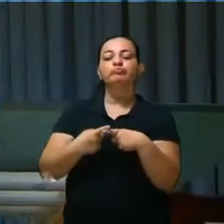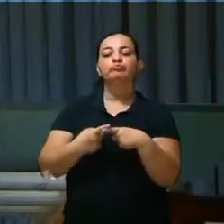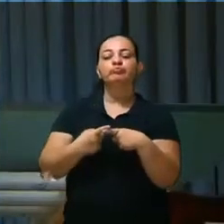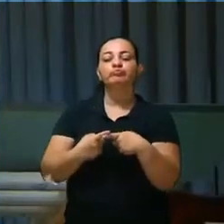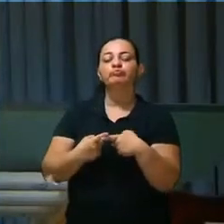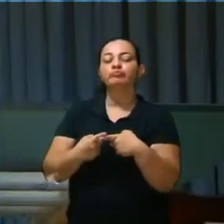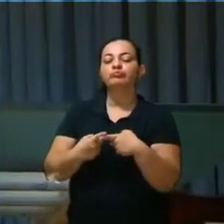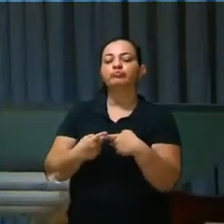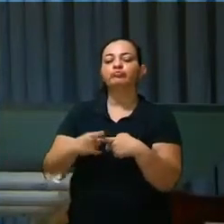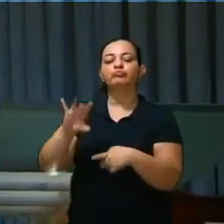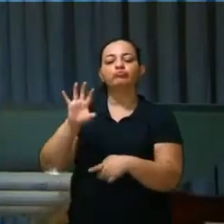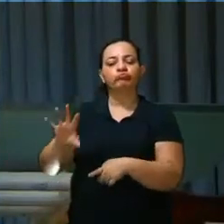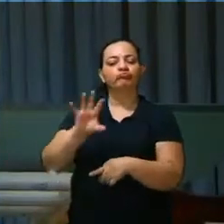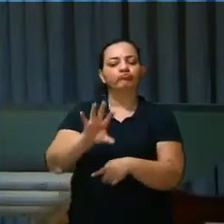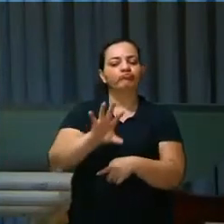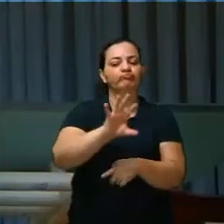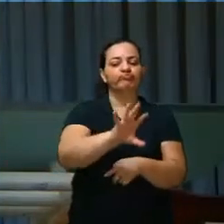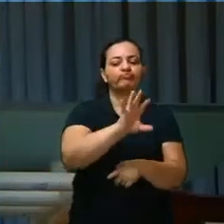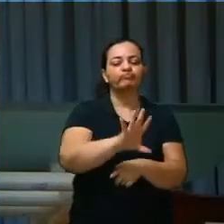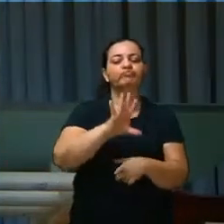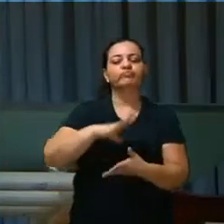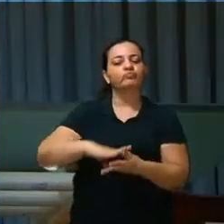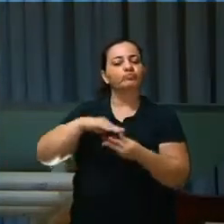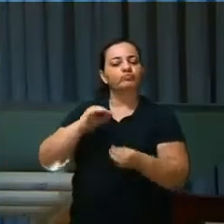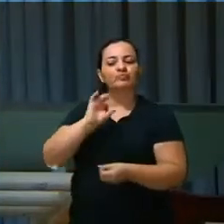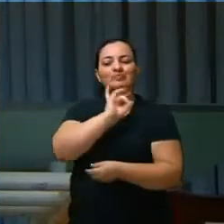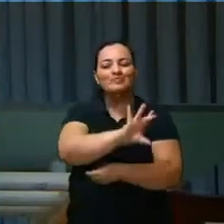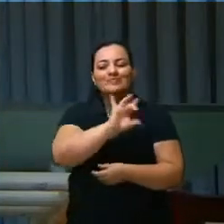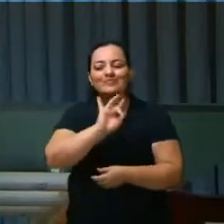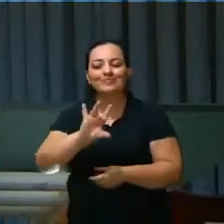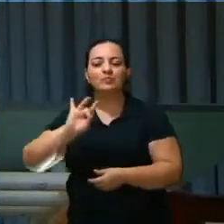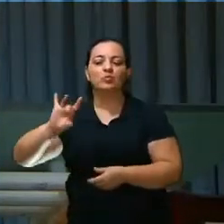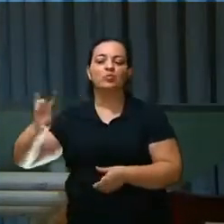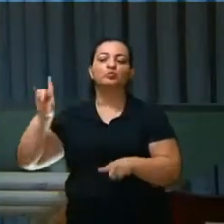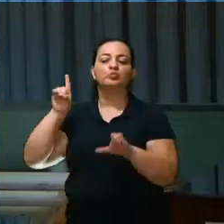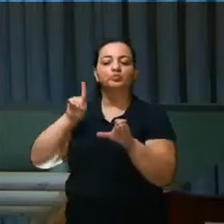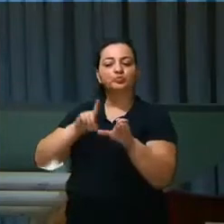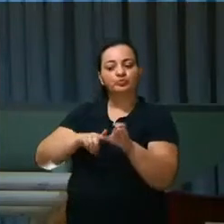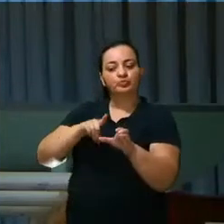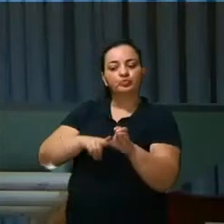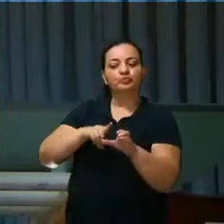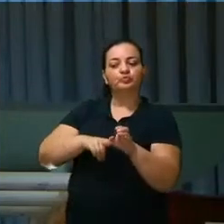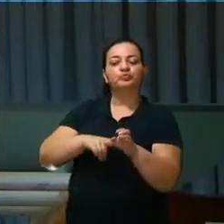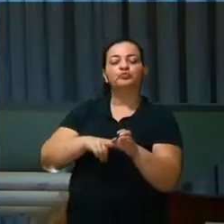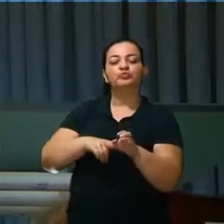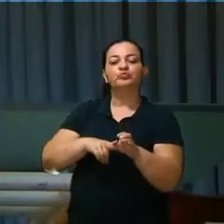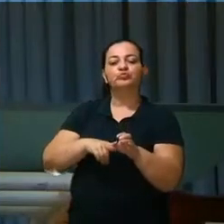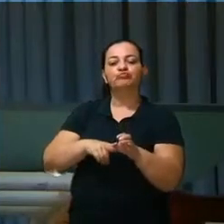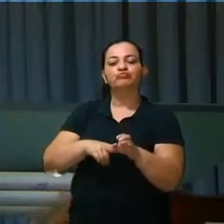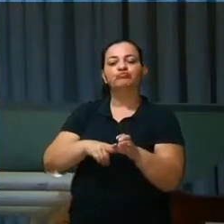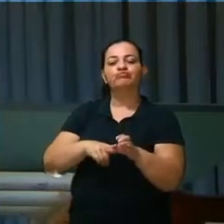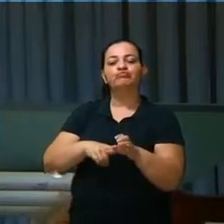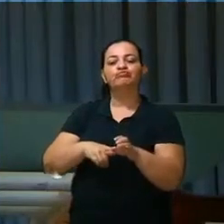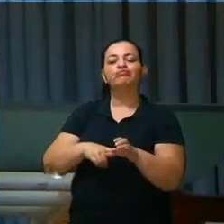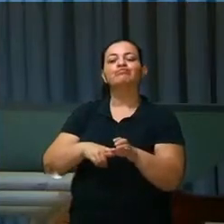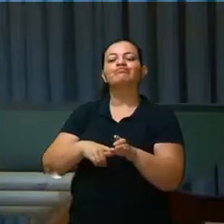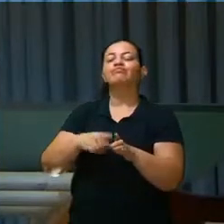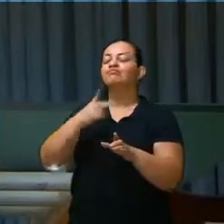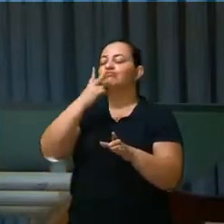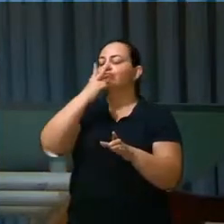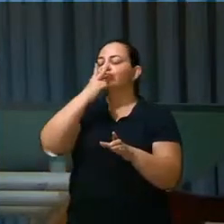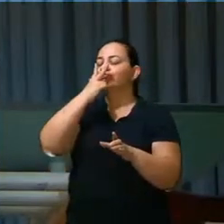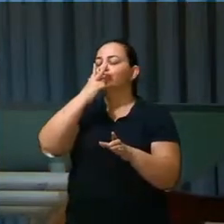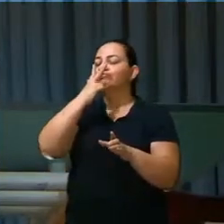a situação espiritual de cada uma daquelas cidades estavam pré